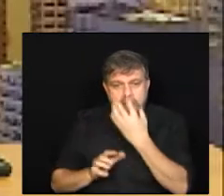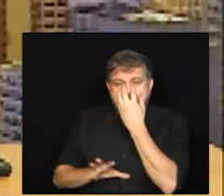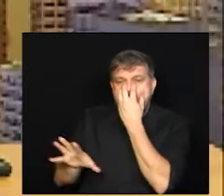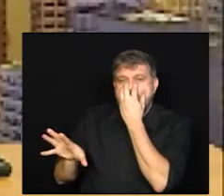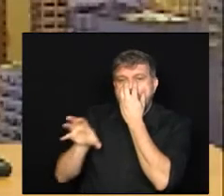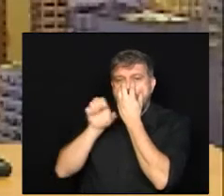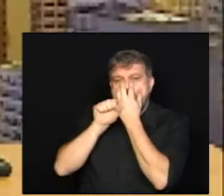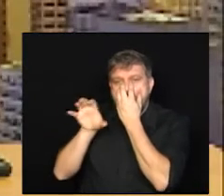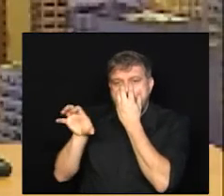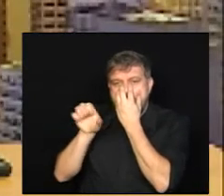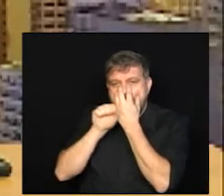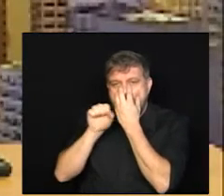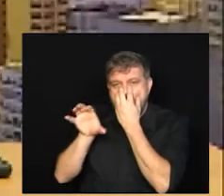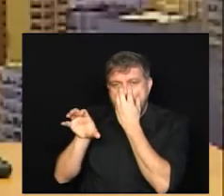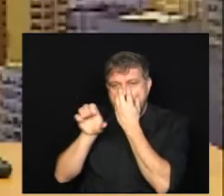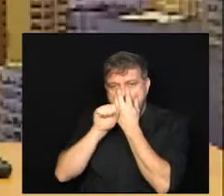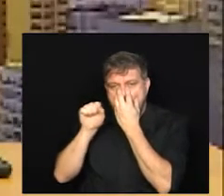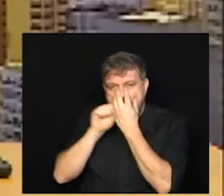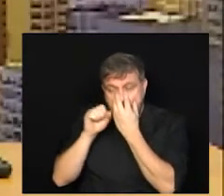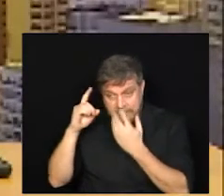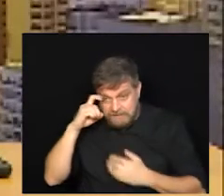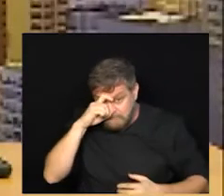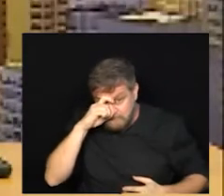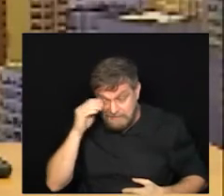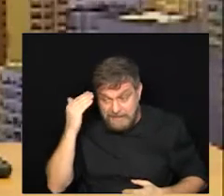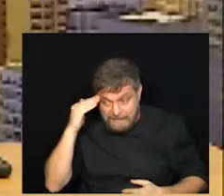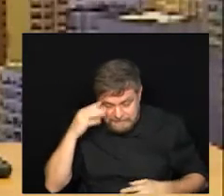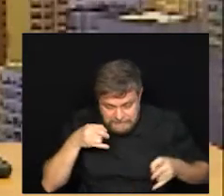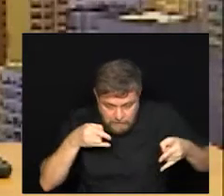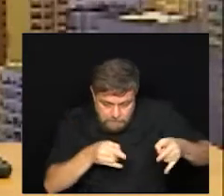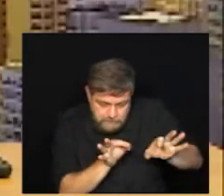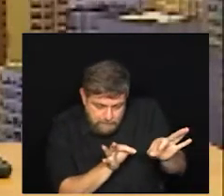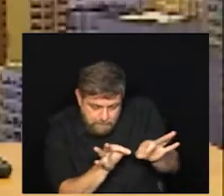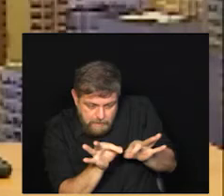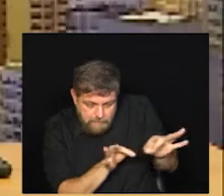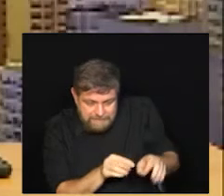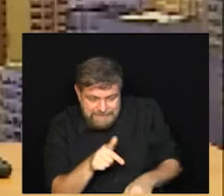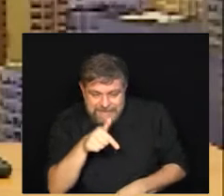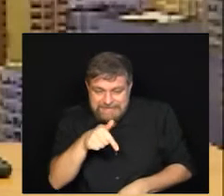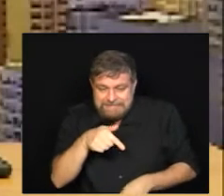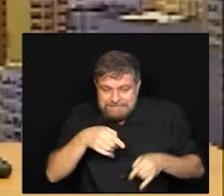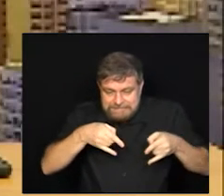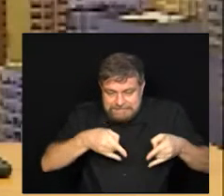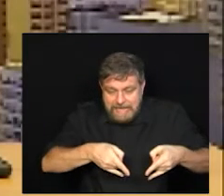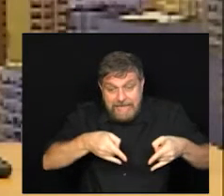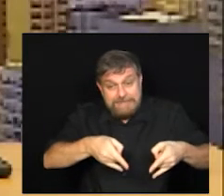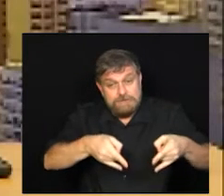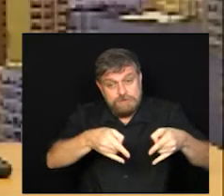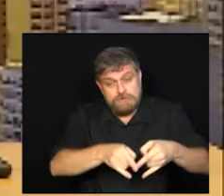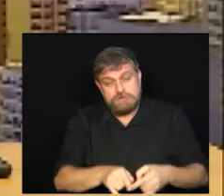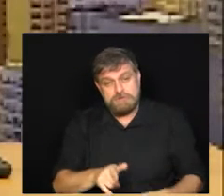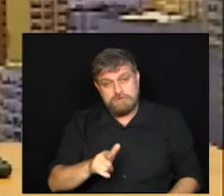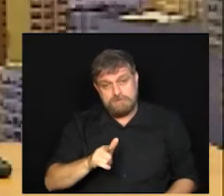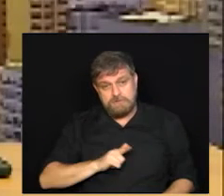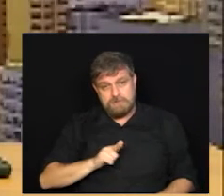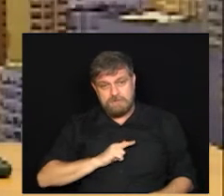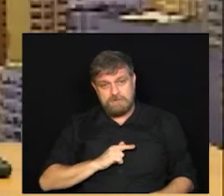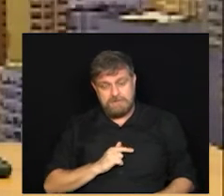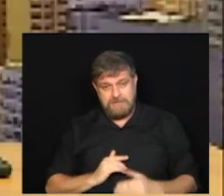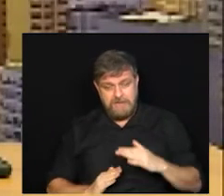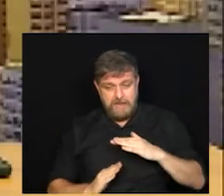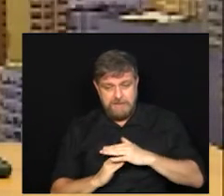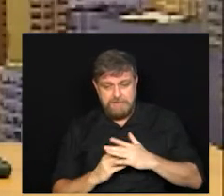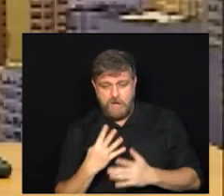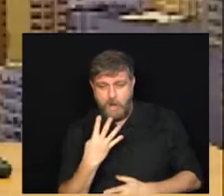para as pessoas entenderem a dificuldade que é montar leito de UTI. 7 leitos na Irmandade, até 4